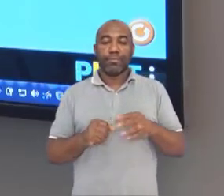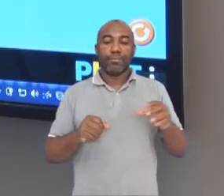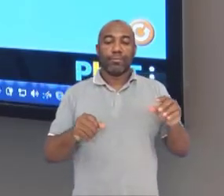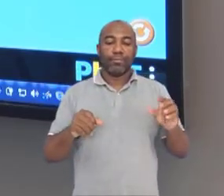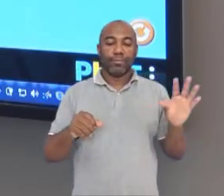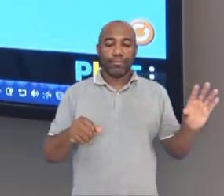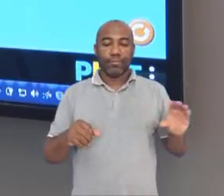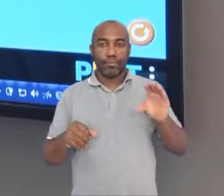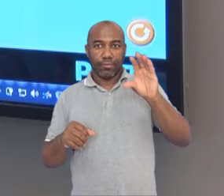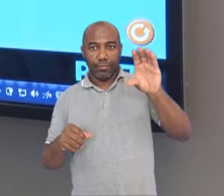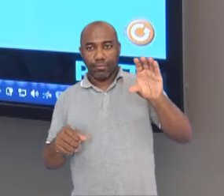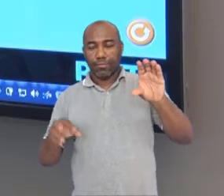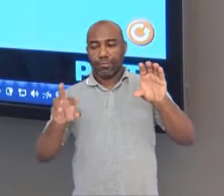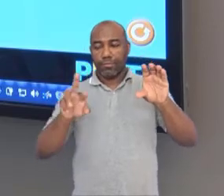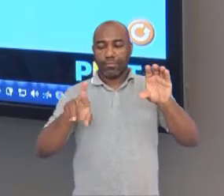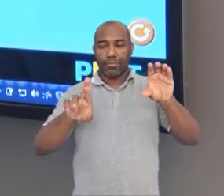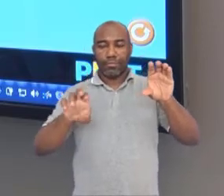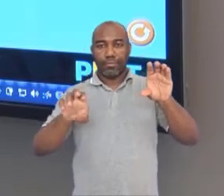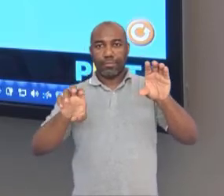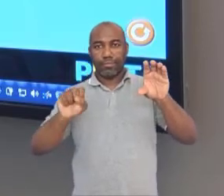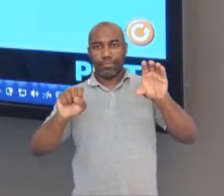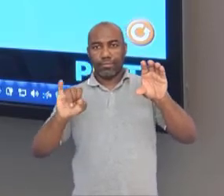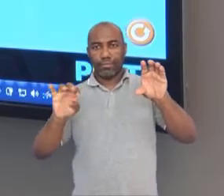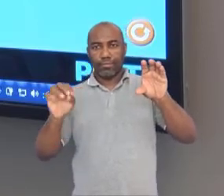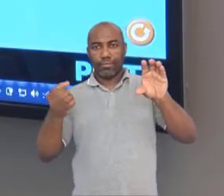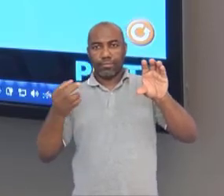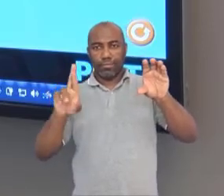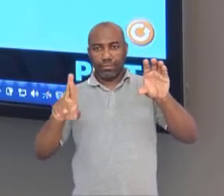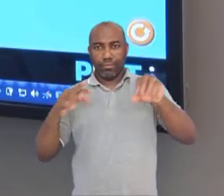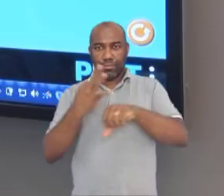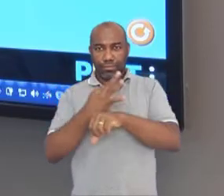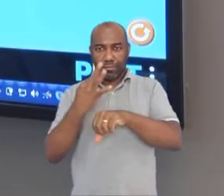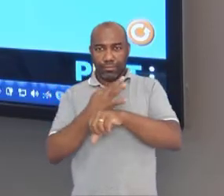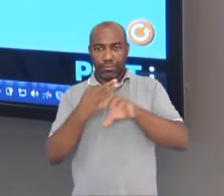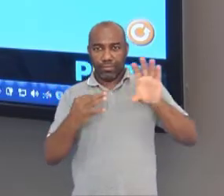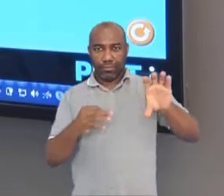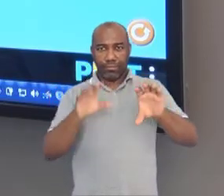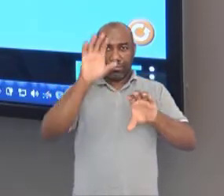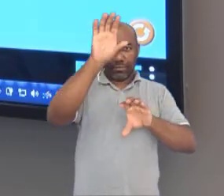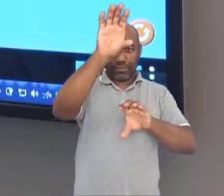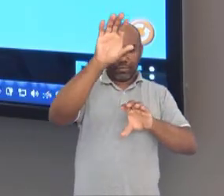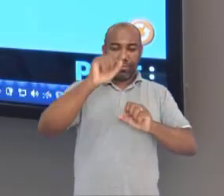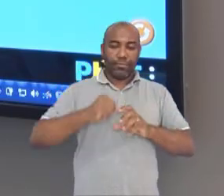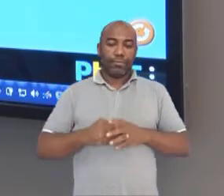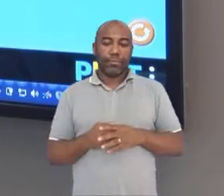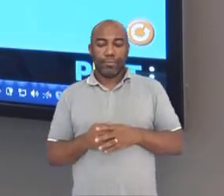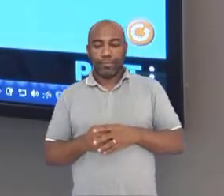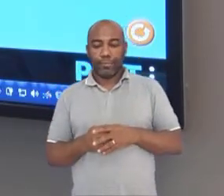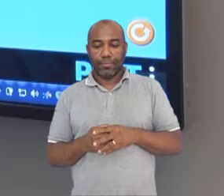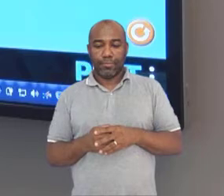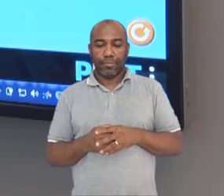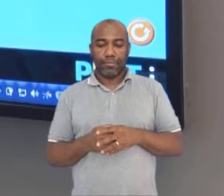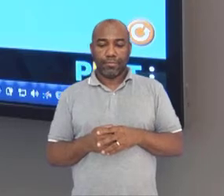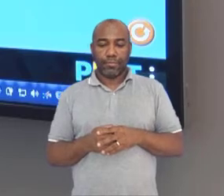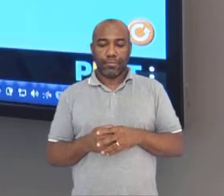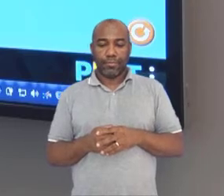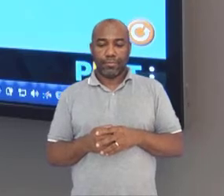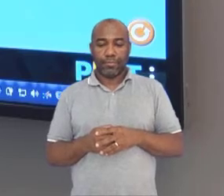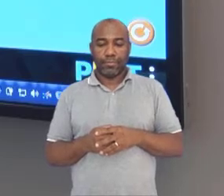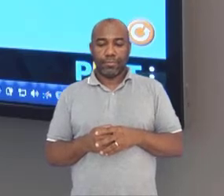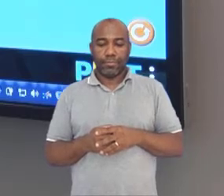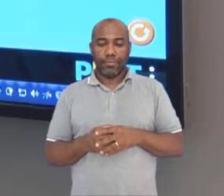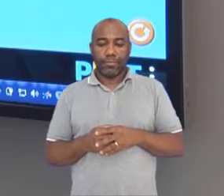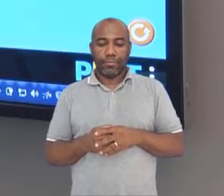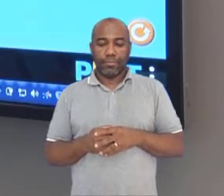o segundo resistor. Tudo bem? Veja, vamos alinhar aqui o